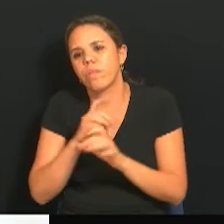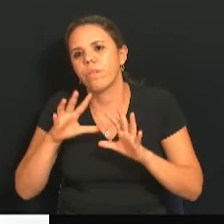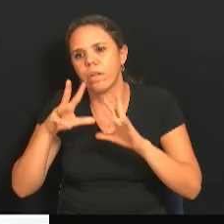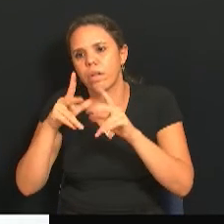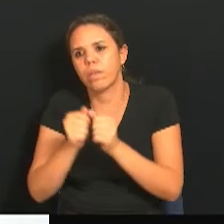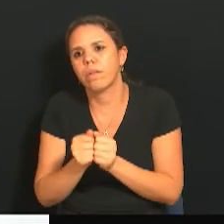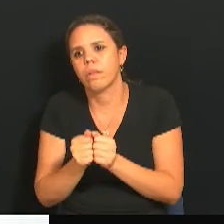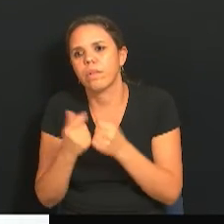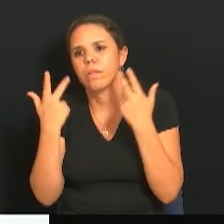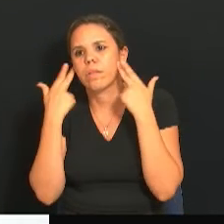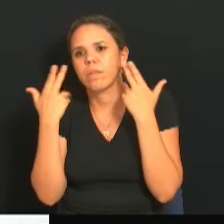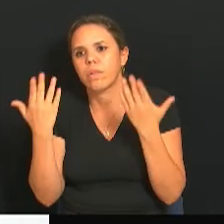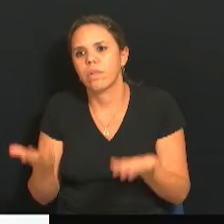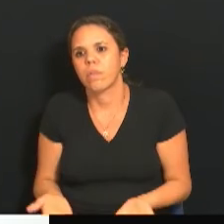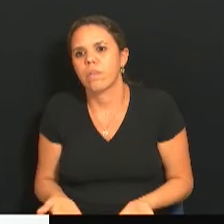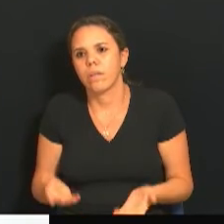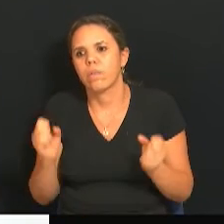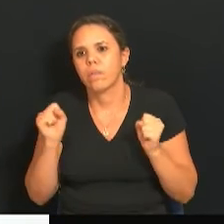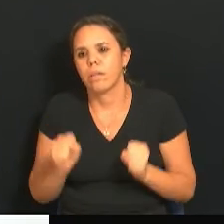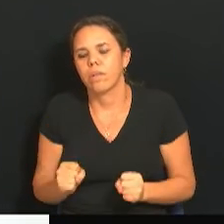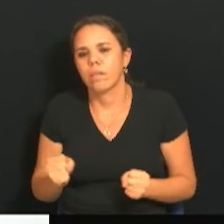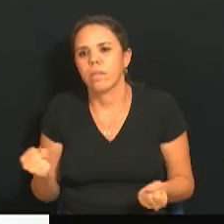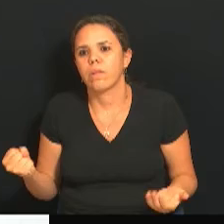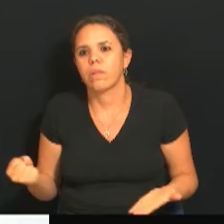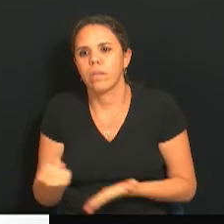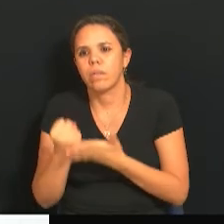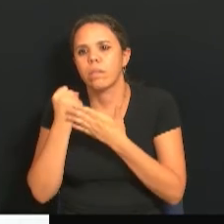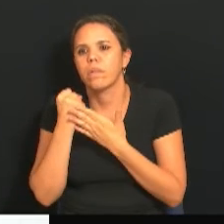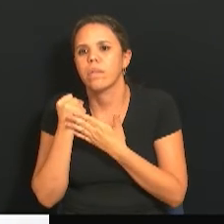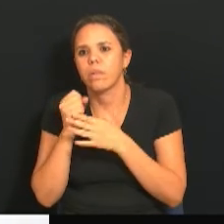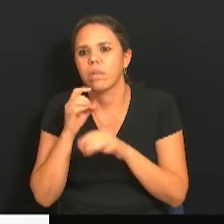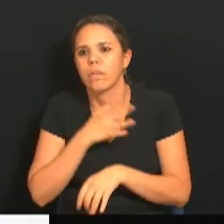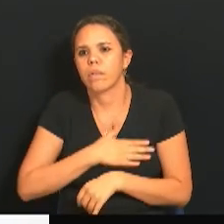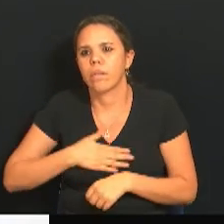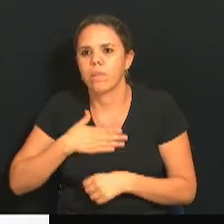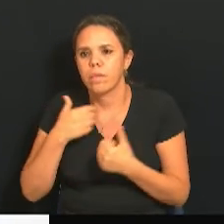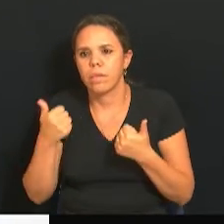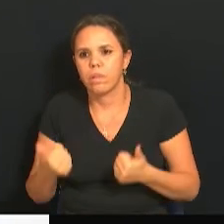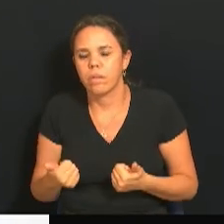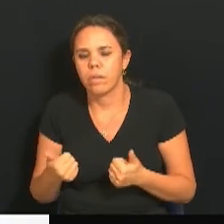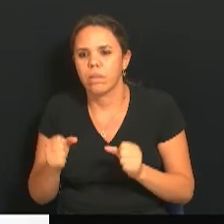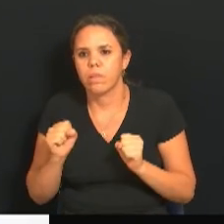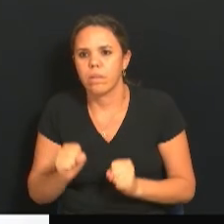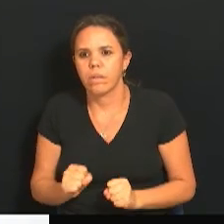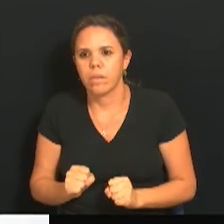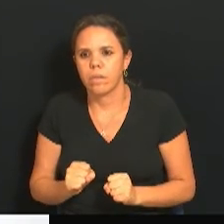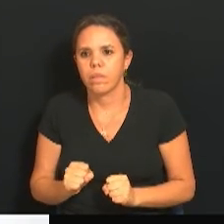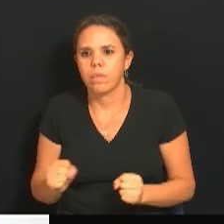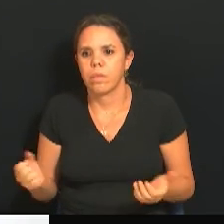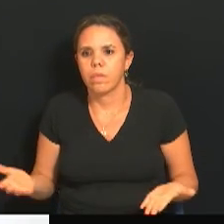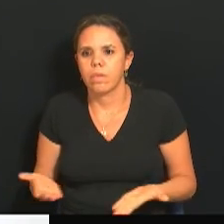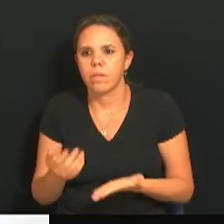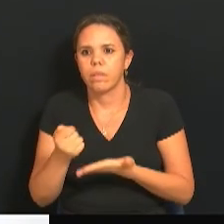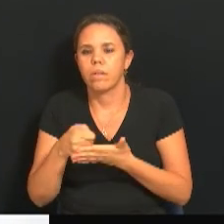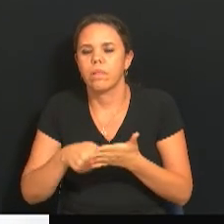parte e pode contribuir de maneira muito satisfatória para que a gente encaminhe